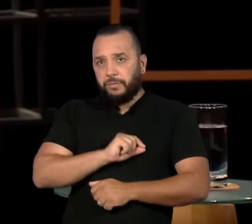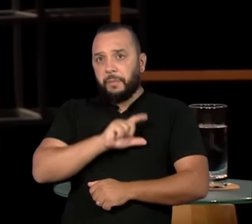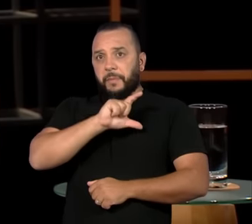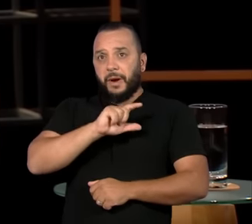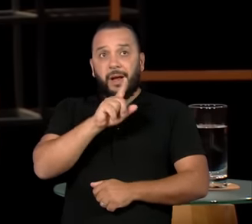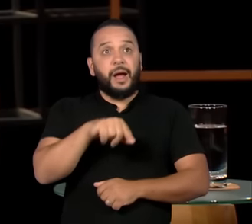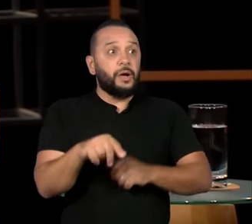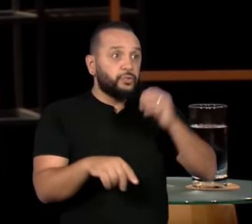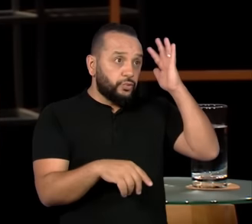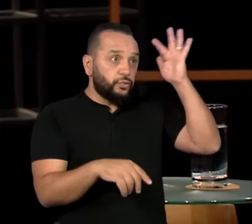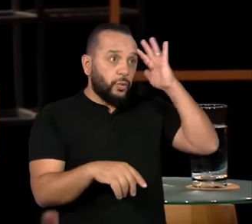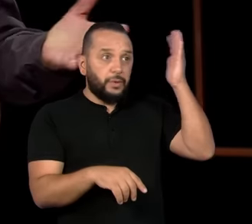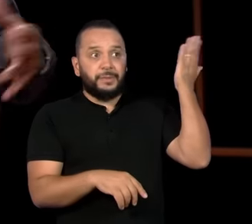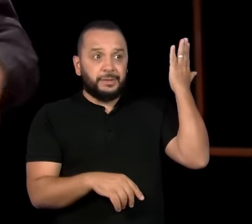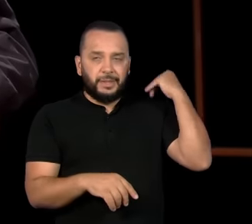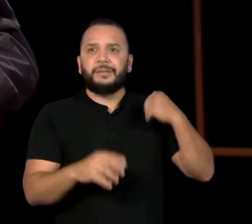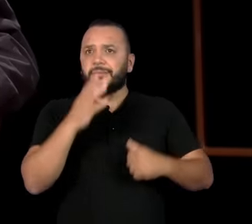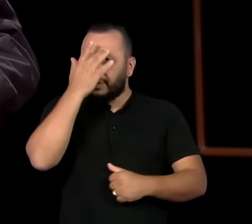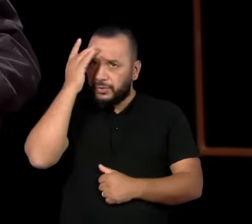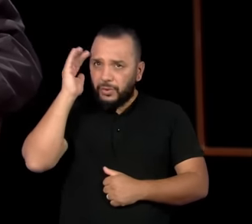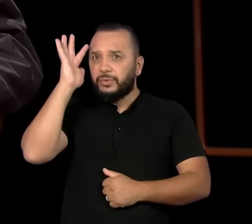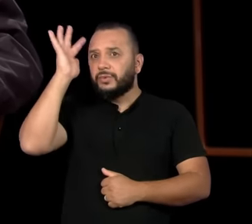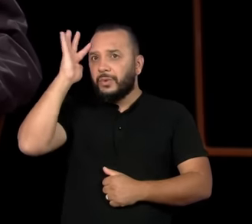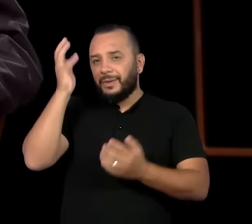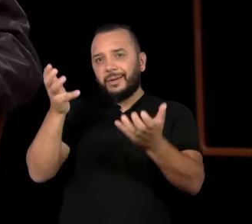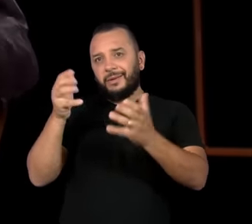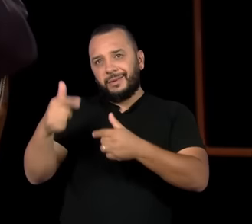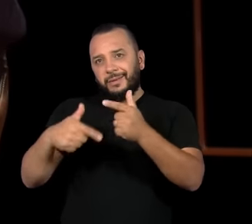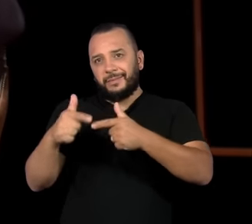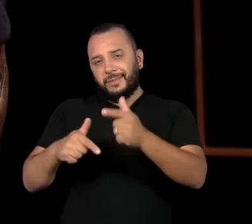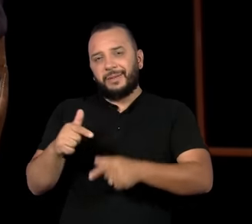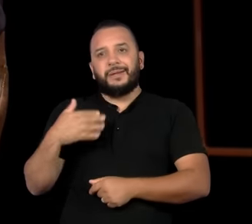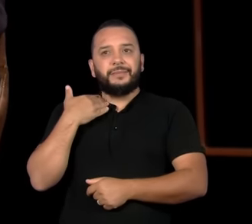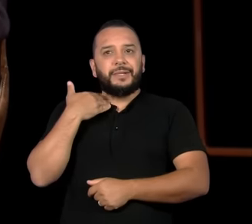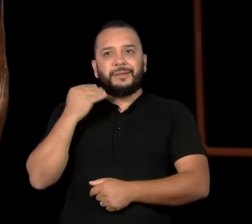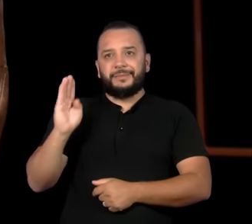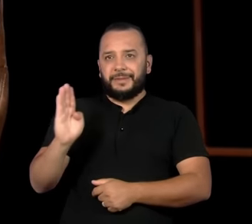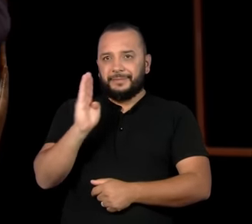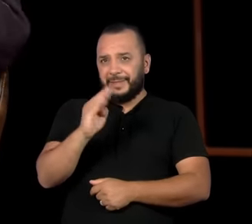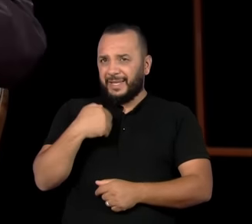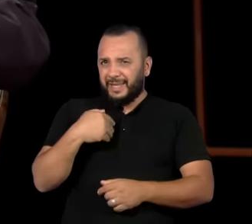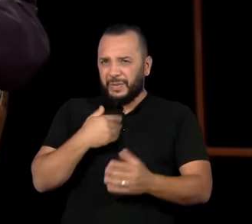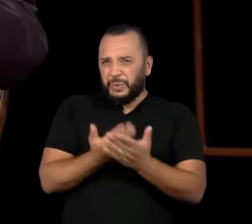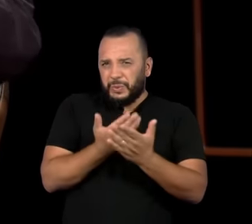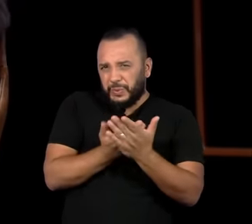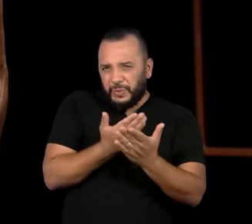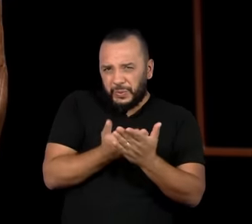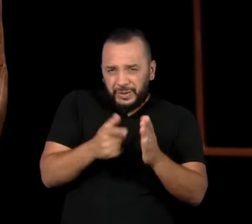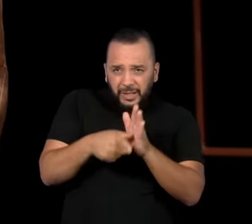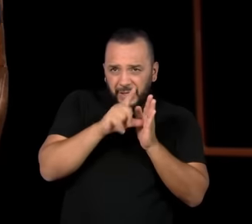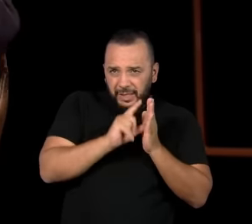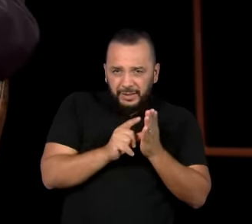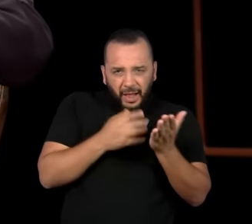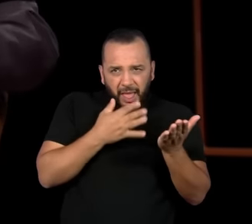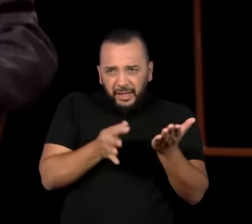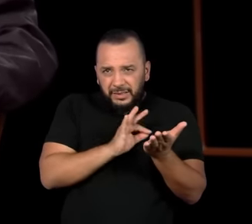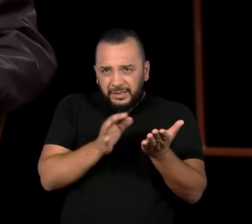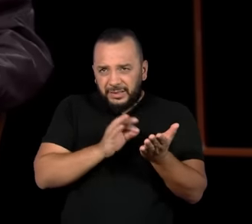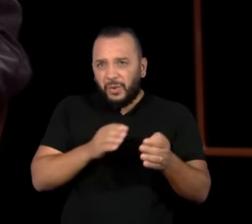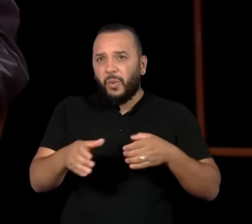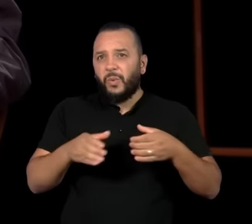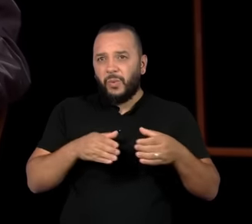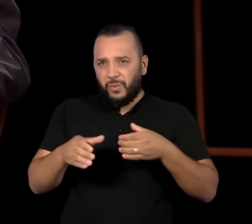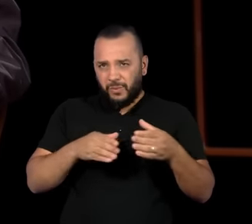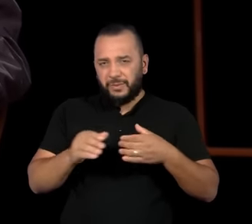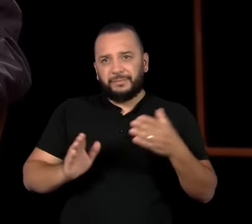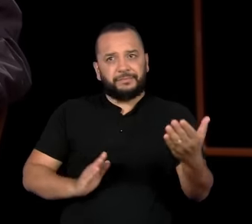todo mundo. Era o sonho de todo mundo trabalhar no Banco do Brasil. E eu me preparei com as apostilas e tal para fazer o concurso para o Banco do